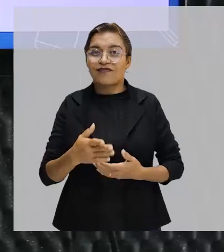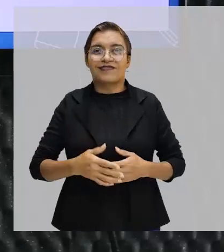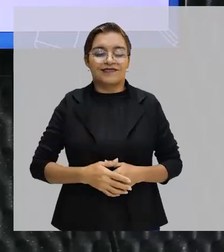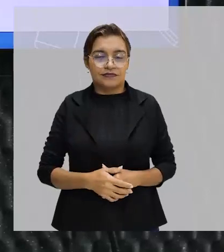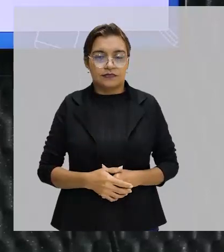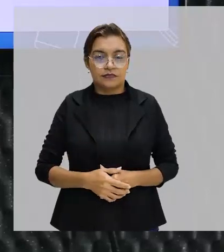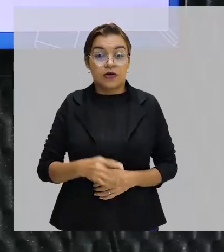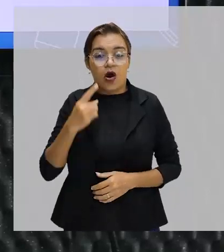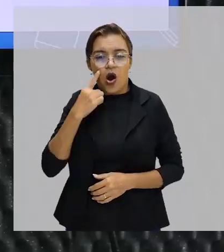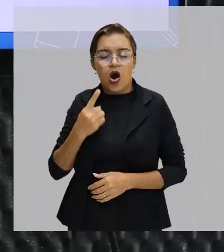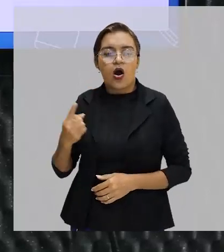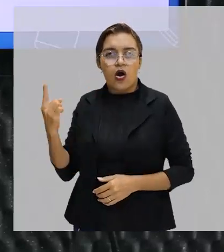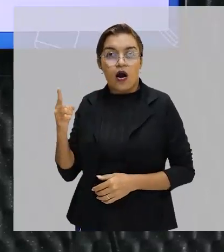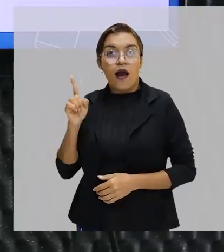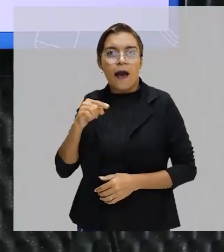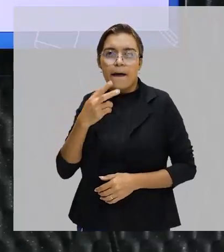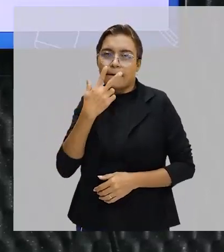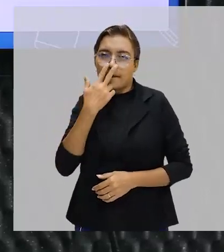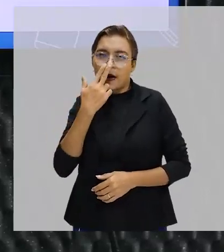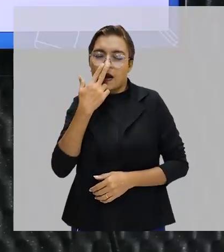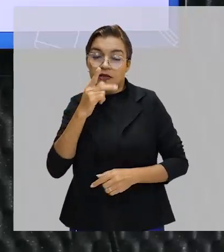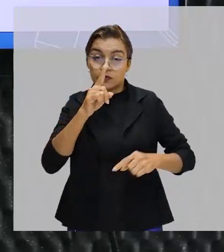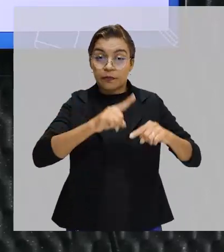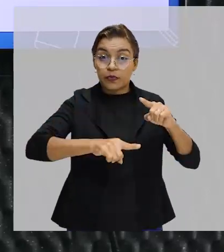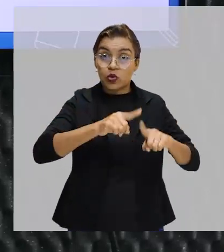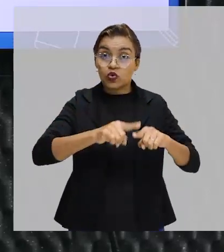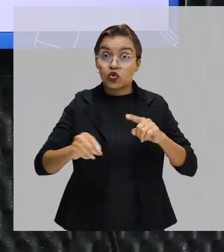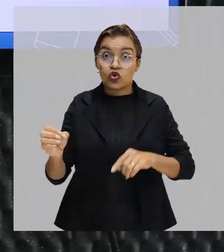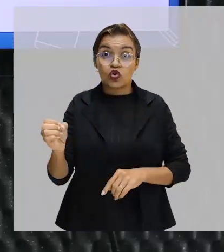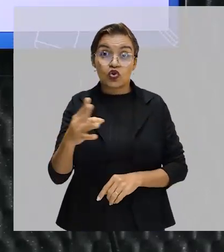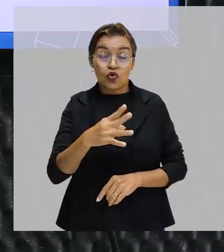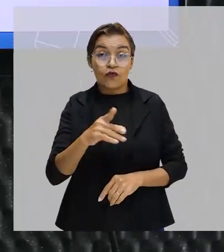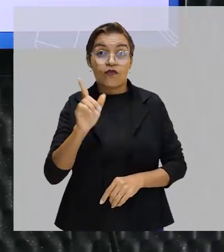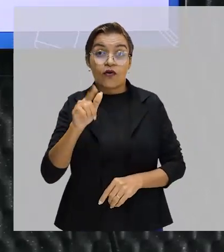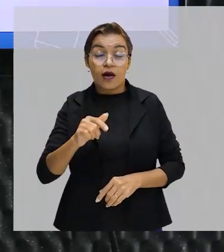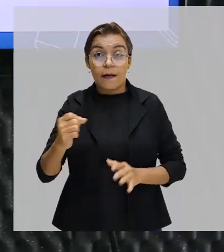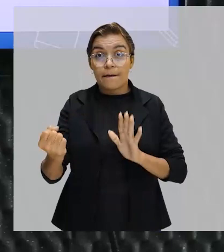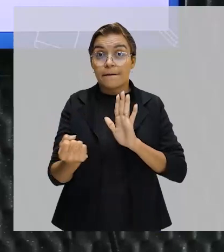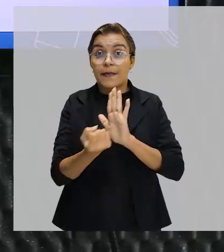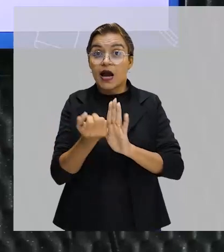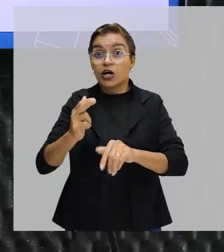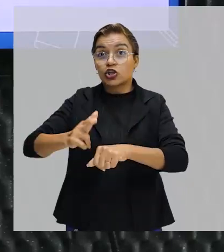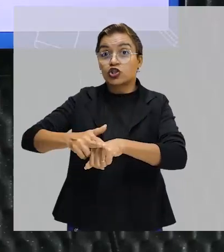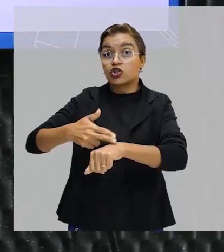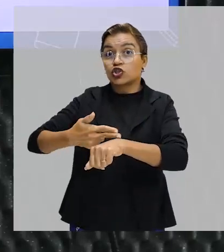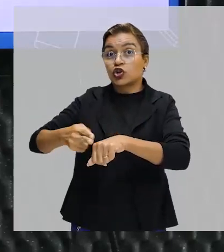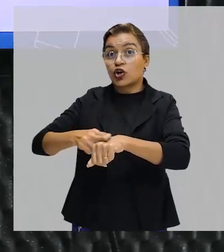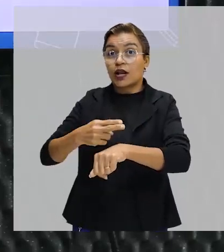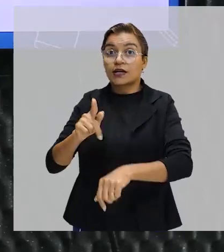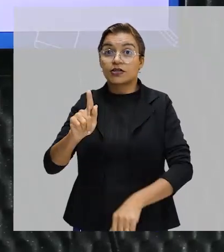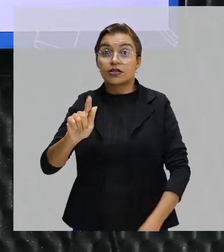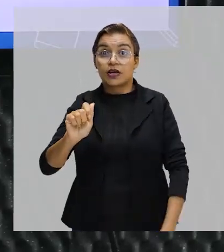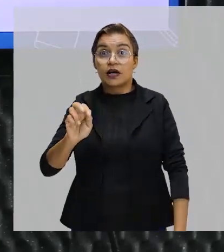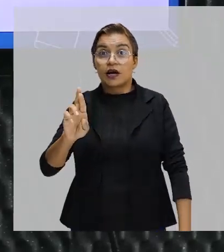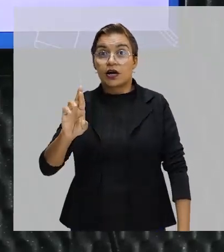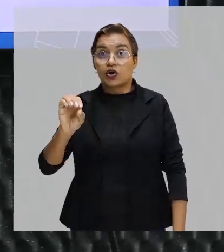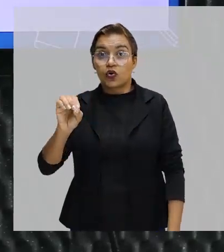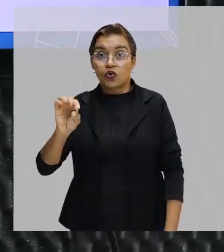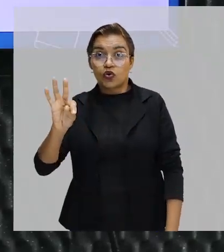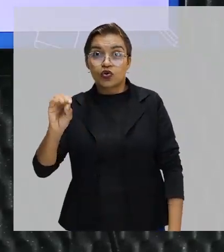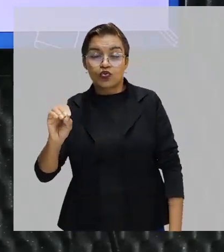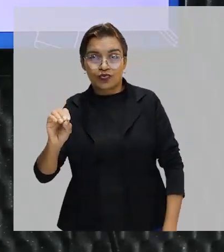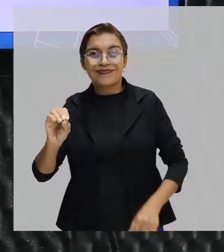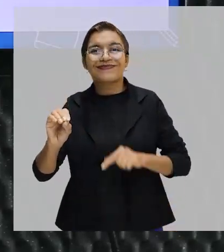de um novo produto lançado pela marca de chocolate Garoto, que é uma marca bastante conhecida, né? Uma